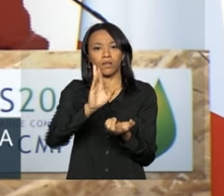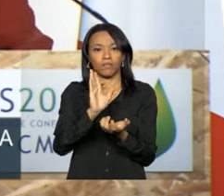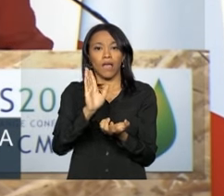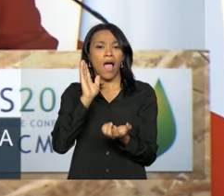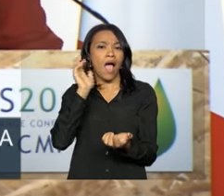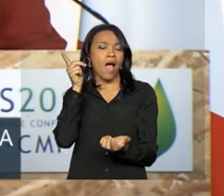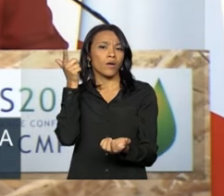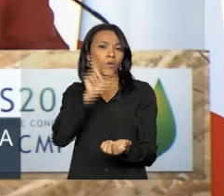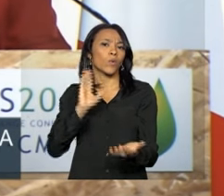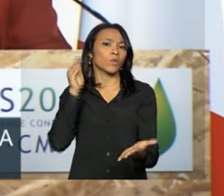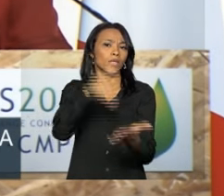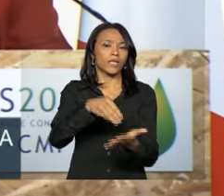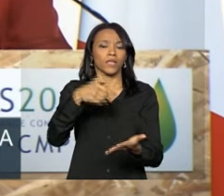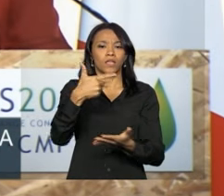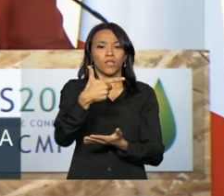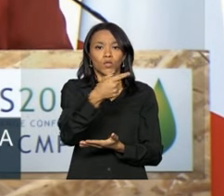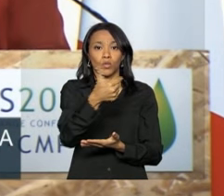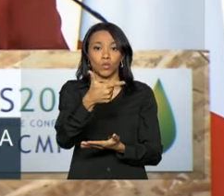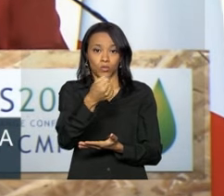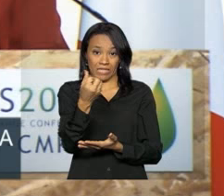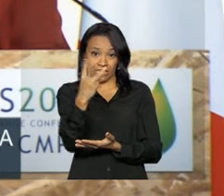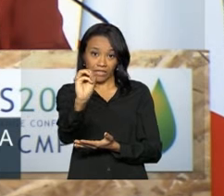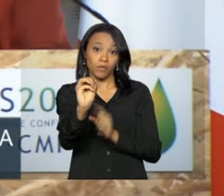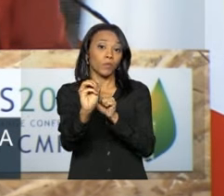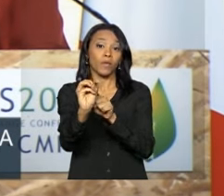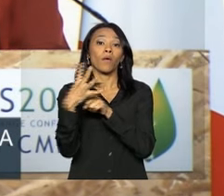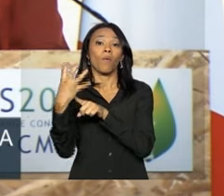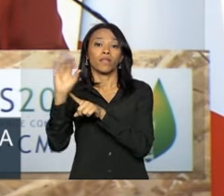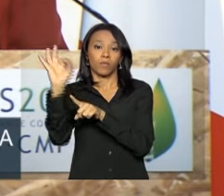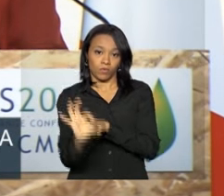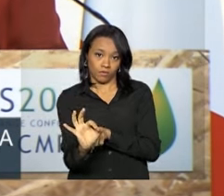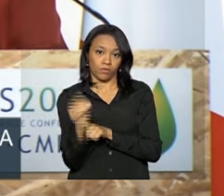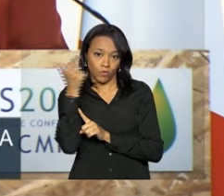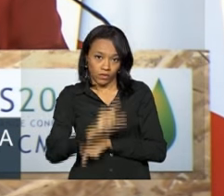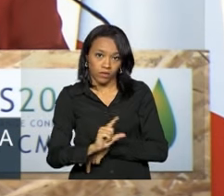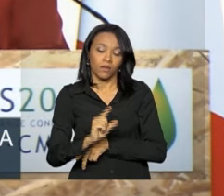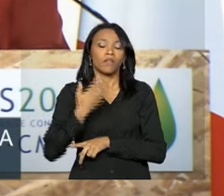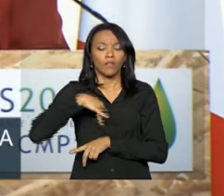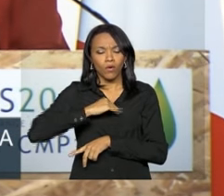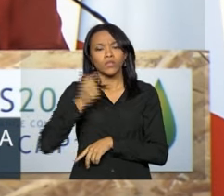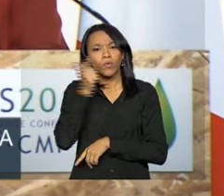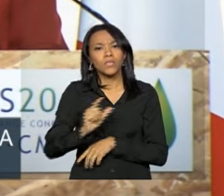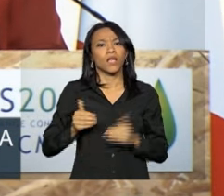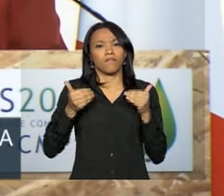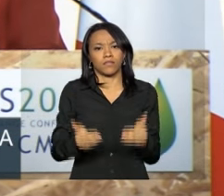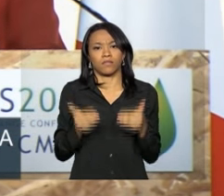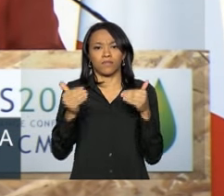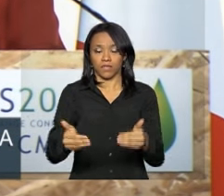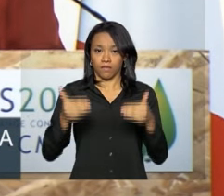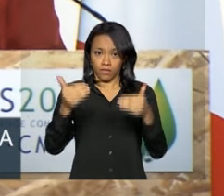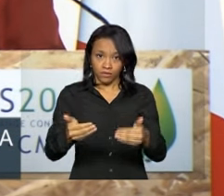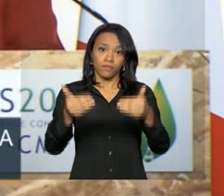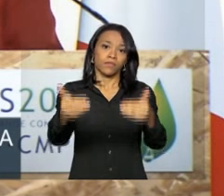em 2030, 45%. Estamos avançando progressivamente na descarbonização da nossa